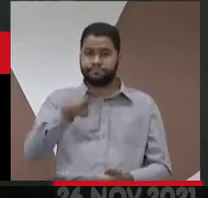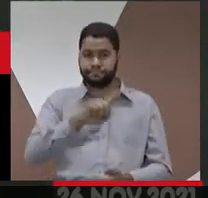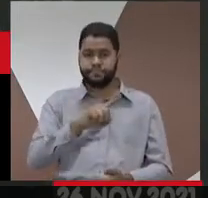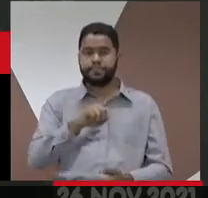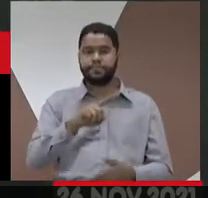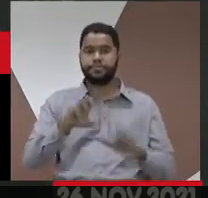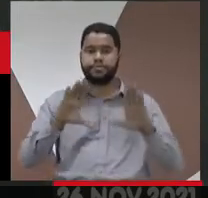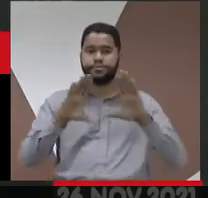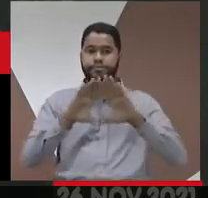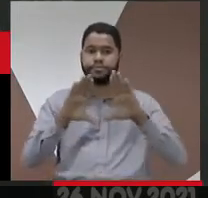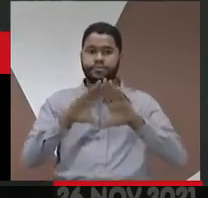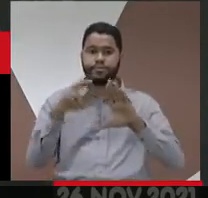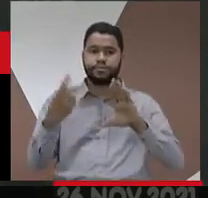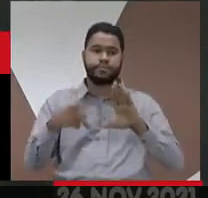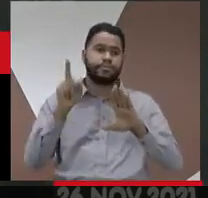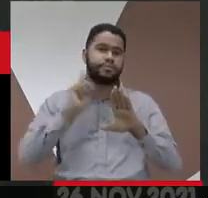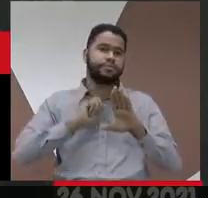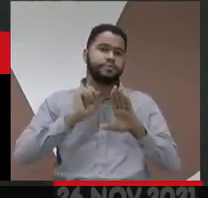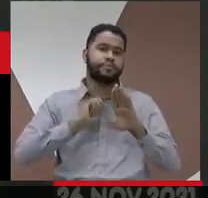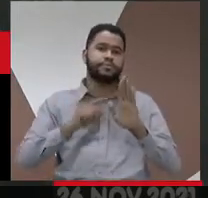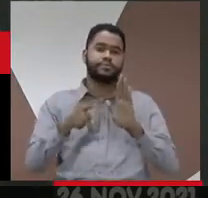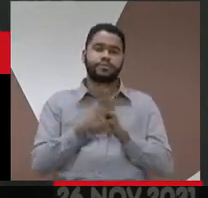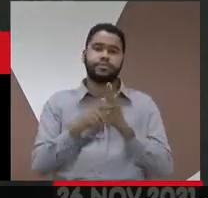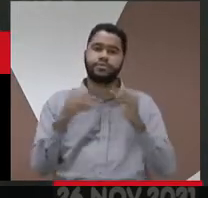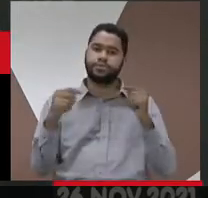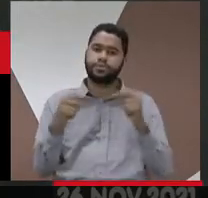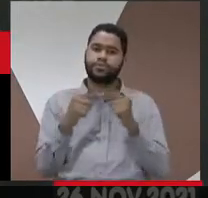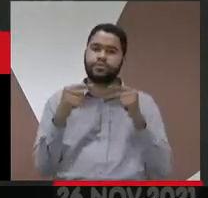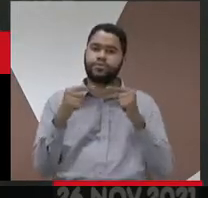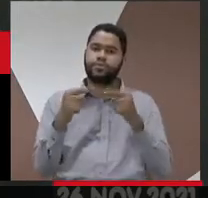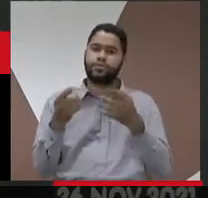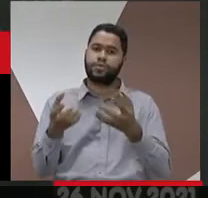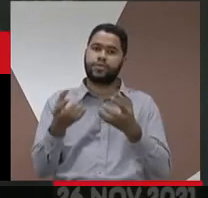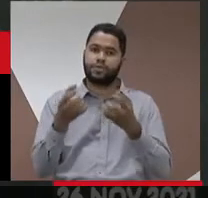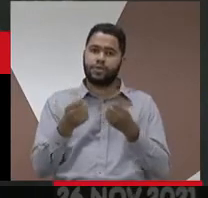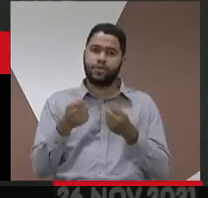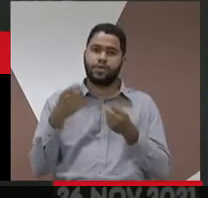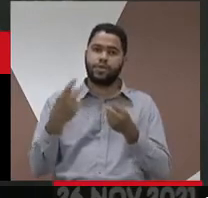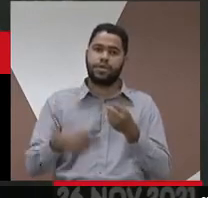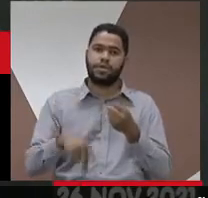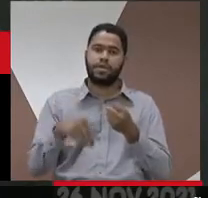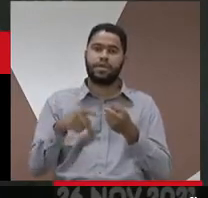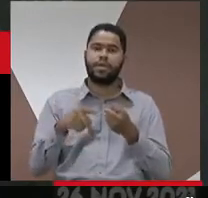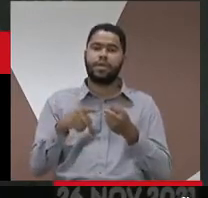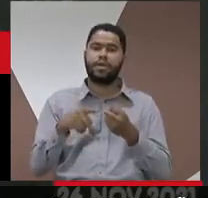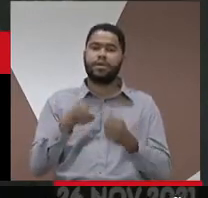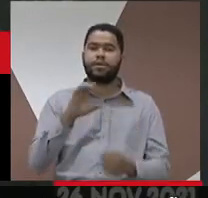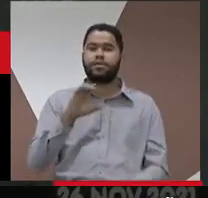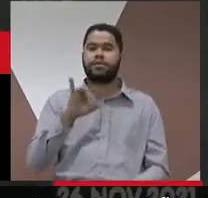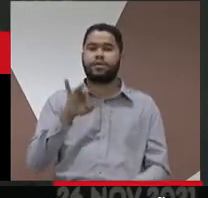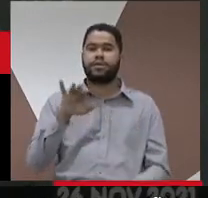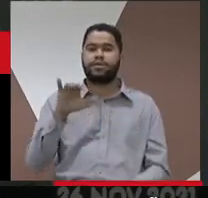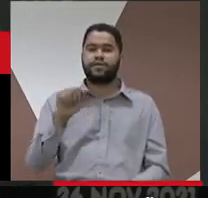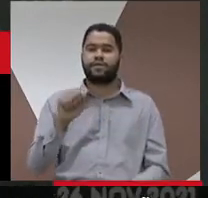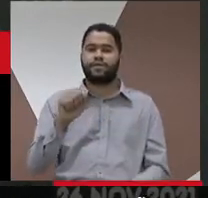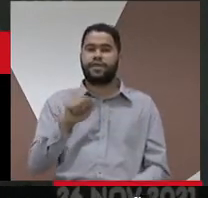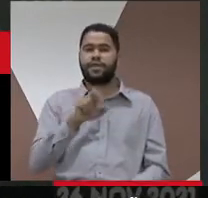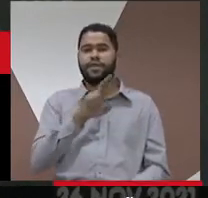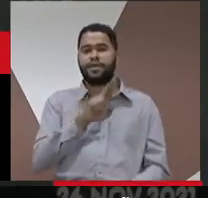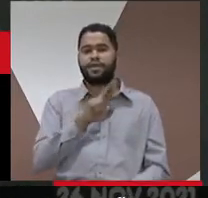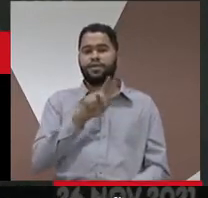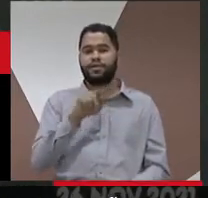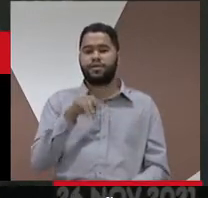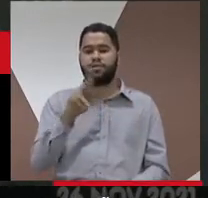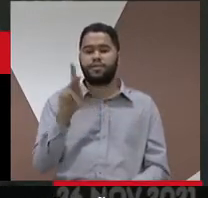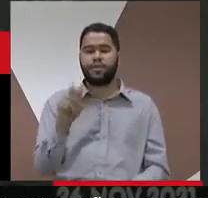de Minas Gerais a adoção de providências cabíveis para imputar o Estado de Minas Gerais, a CEINFRA, a agência RMBH e